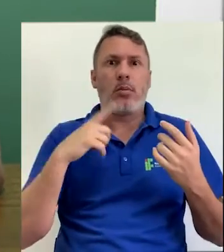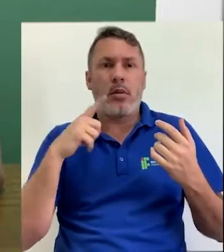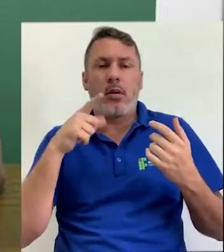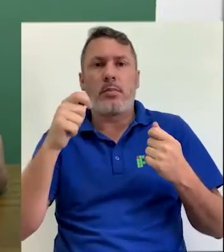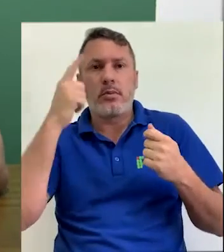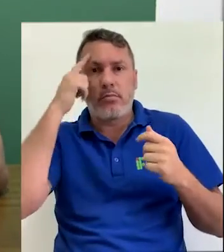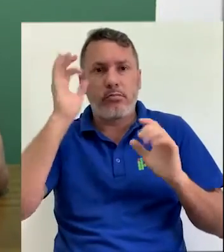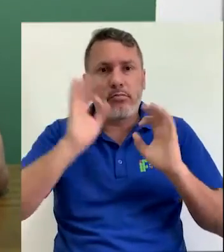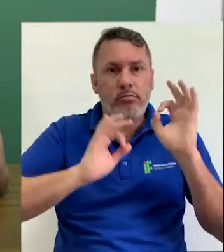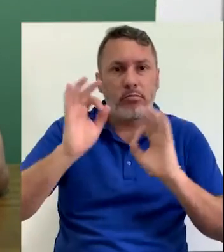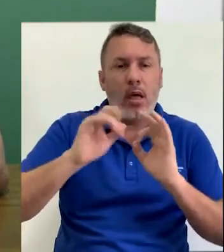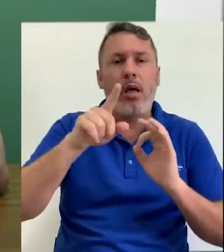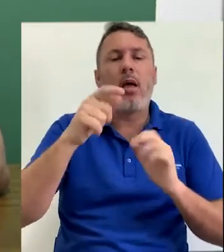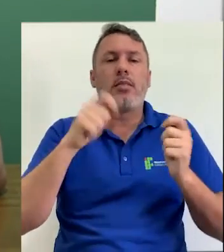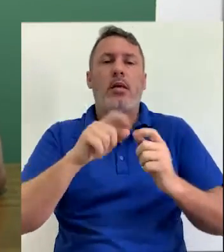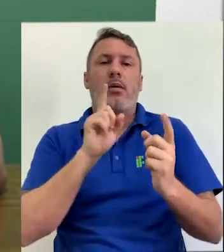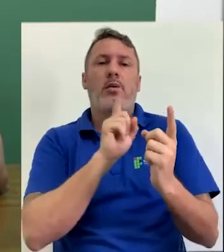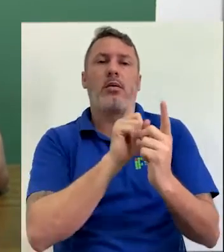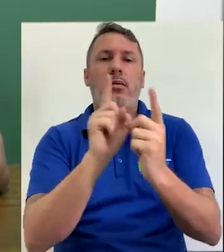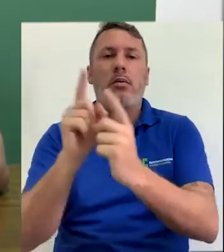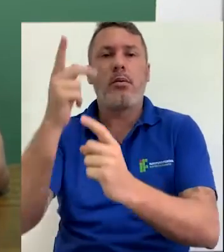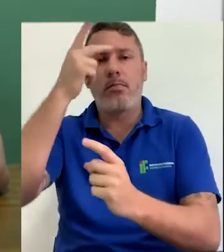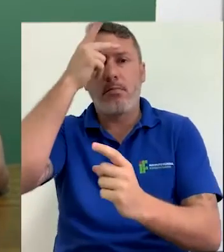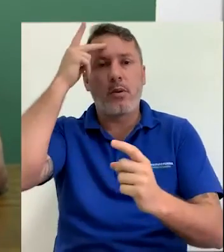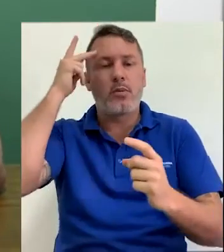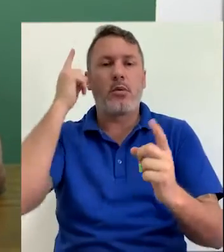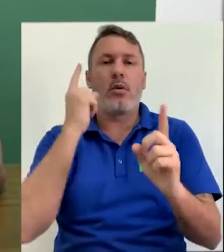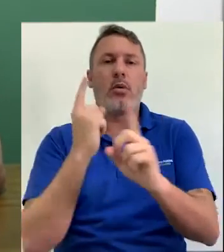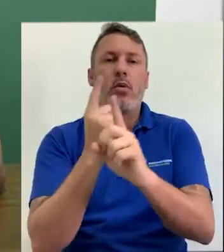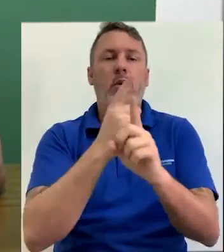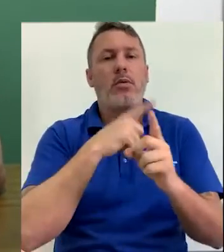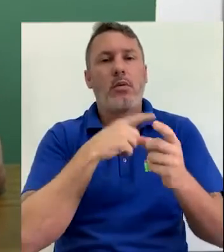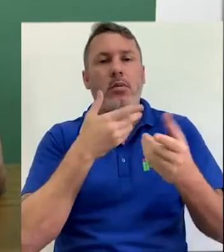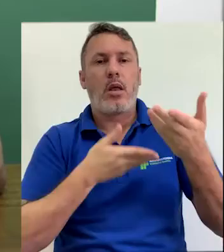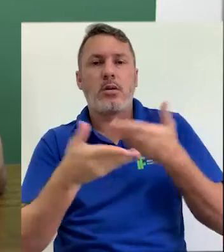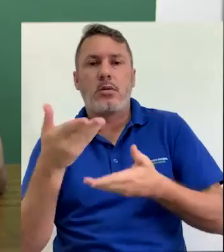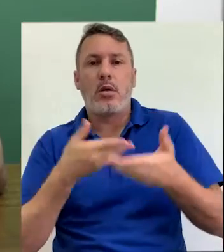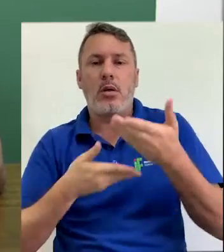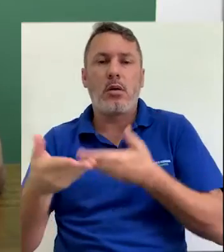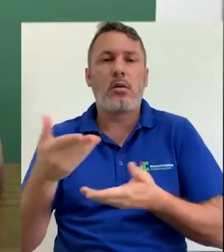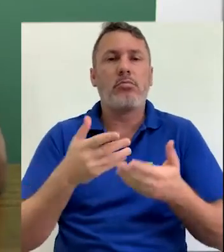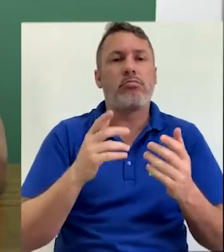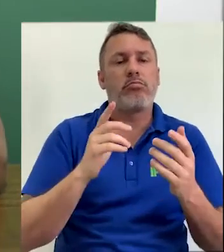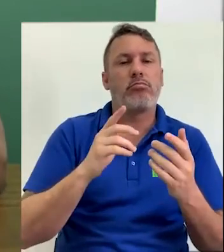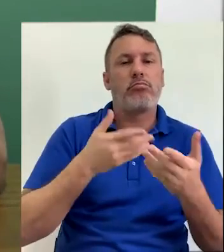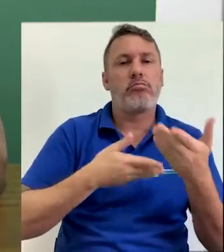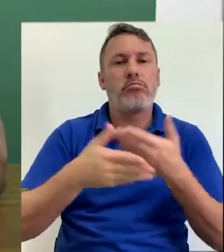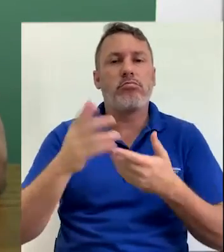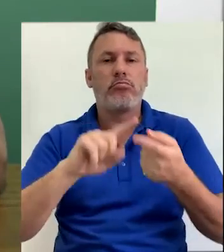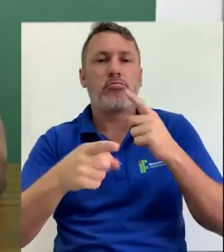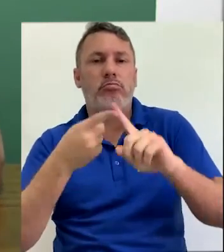interagindo com pessoas, interagindo com as ferramentas